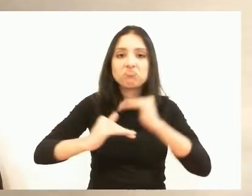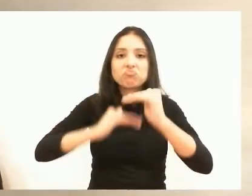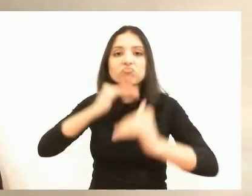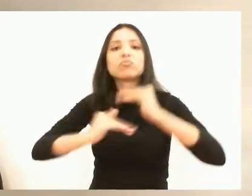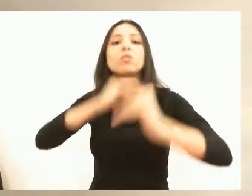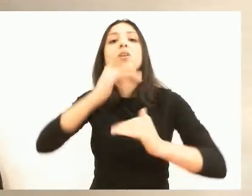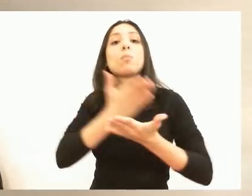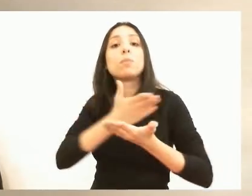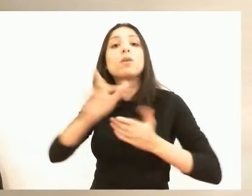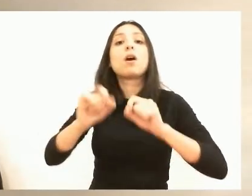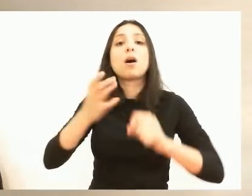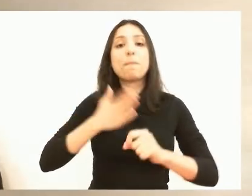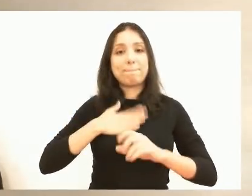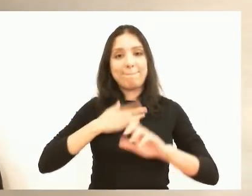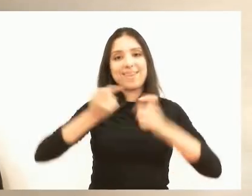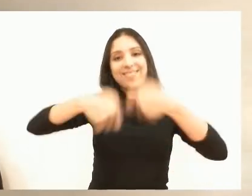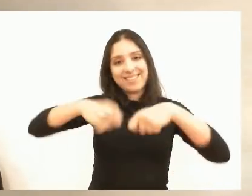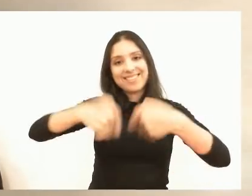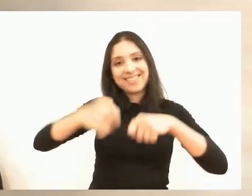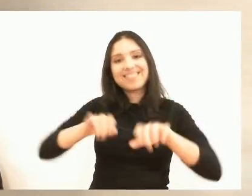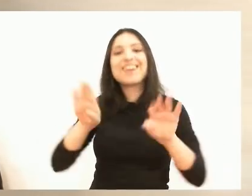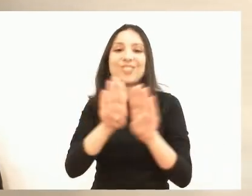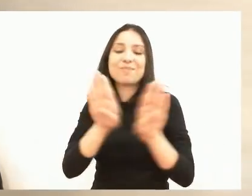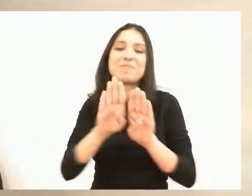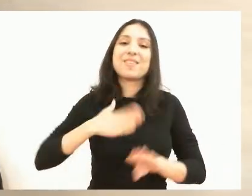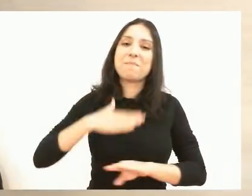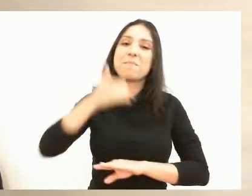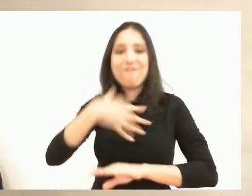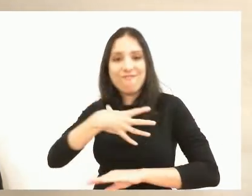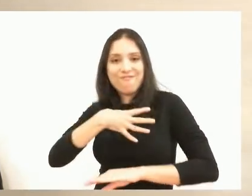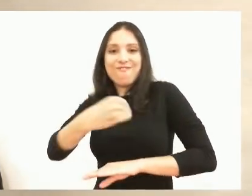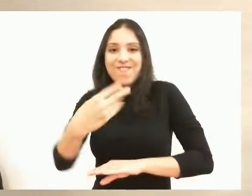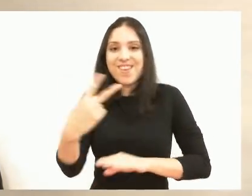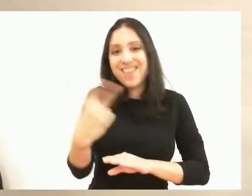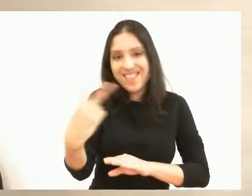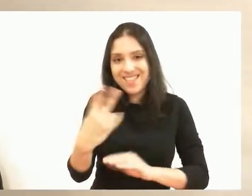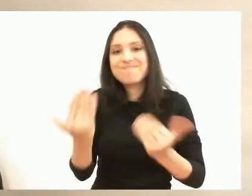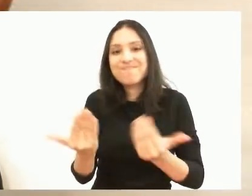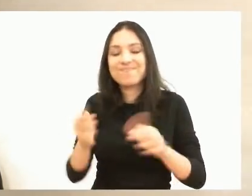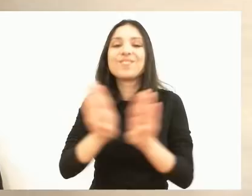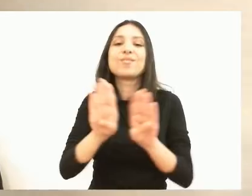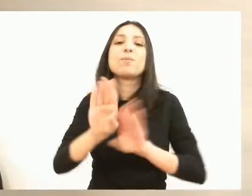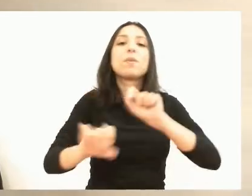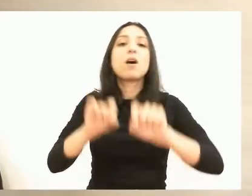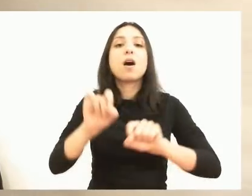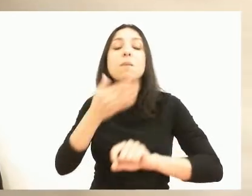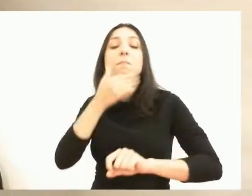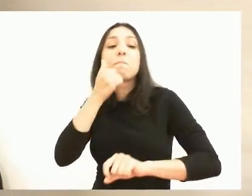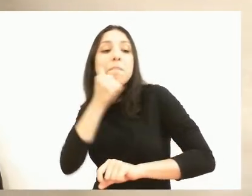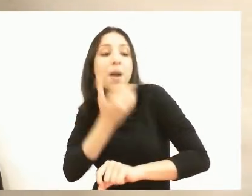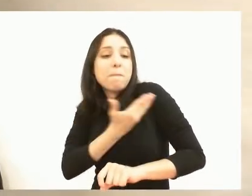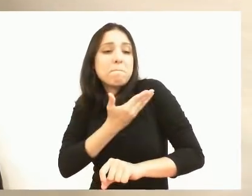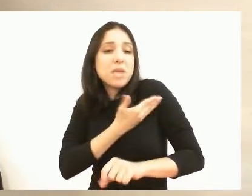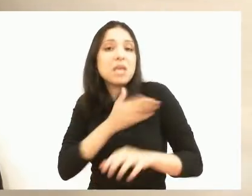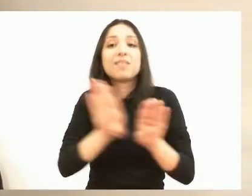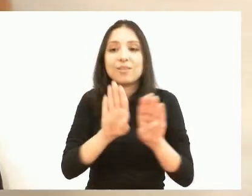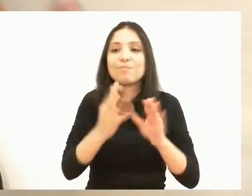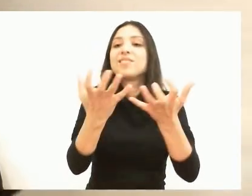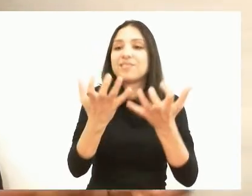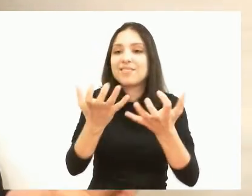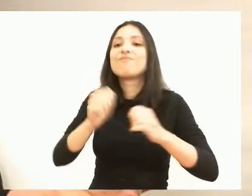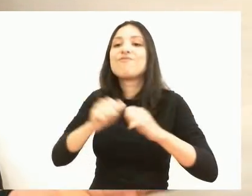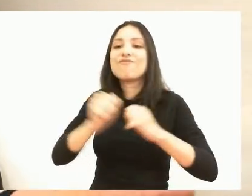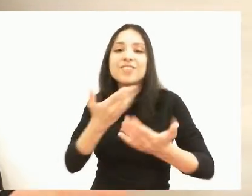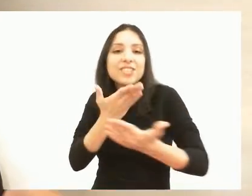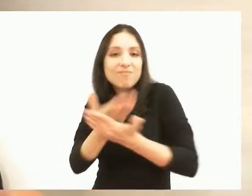da necessidade minha e delas e aí as amigas foi foram se aproximando então eu fui trazendo